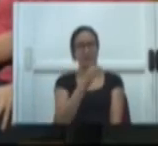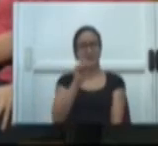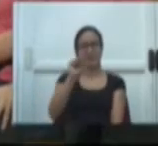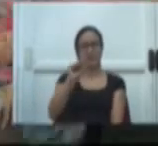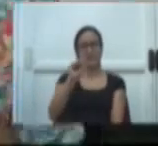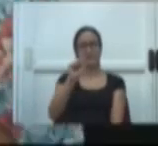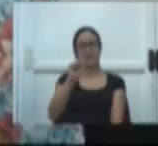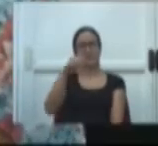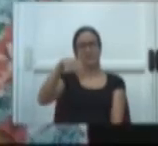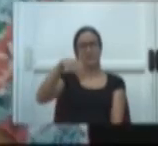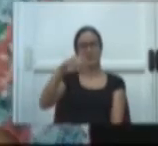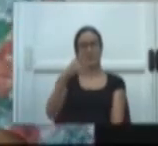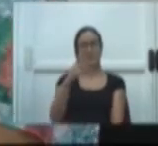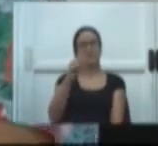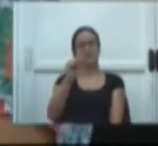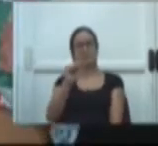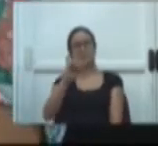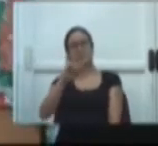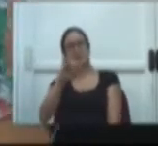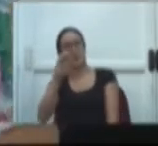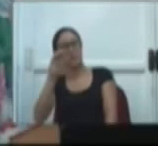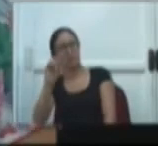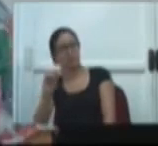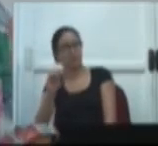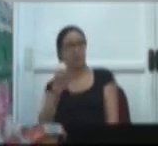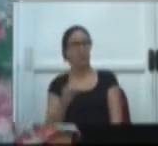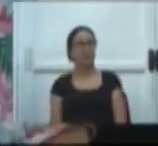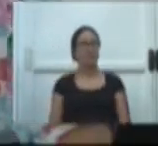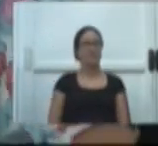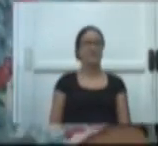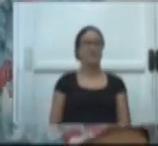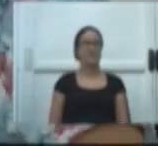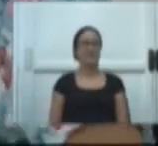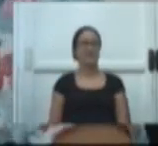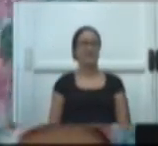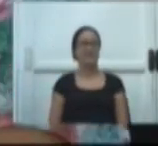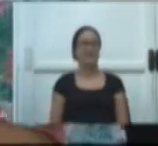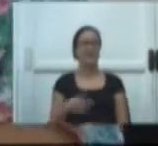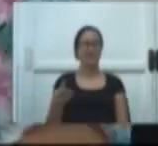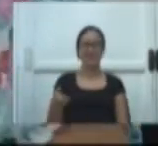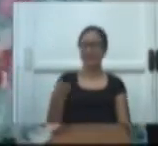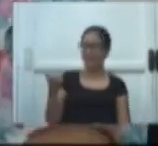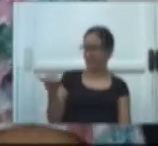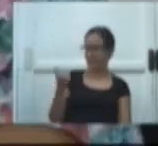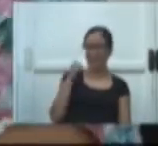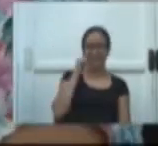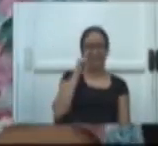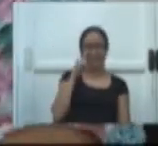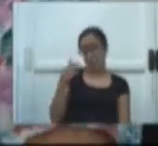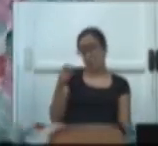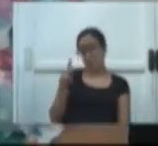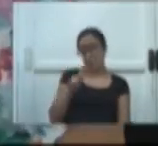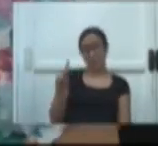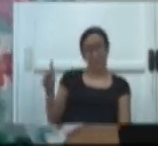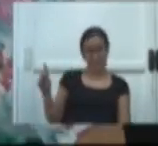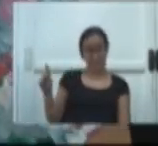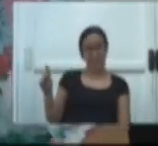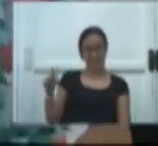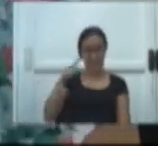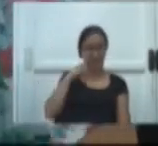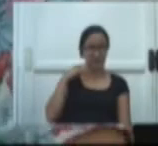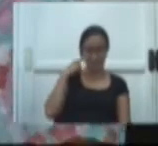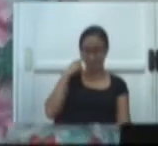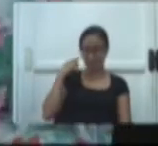Eu dei risada porque eu me solidarizo com o tamanho do pastor Newton, que eu também sofro, né, com as